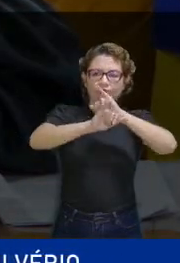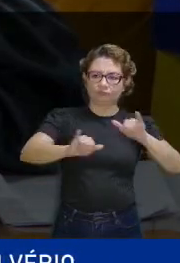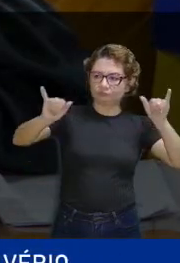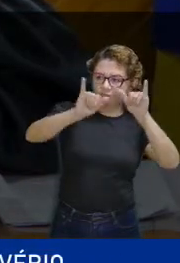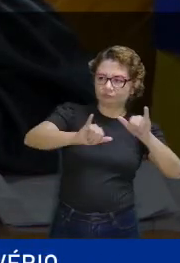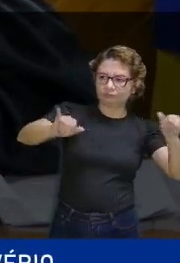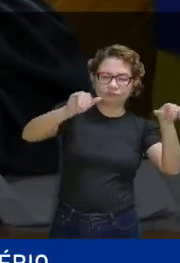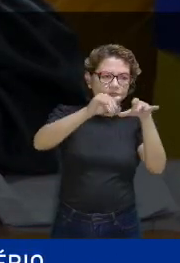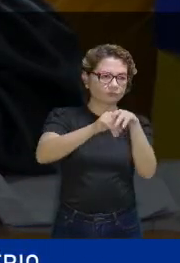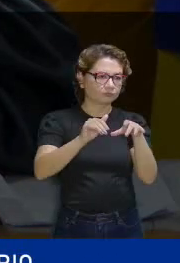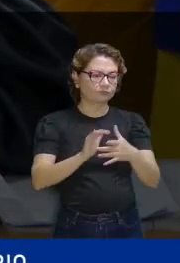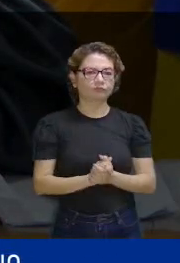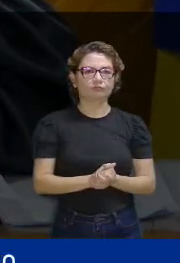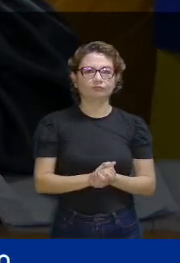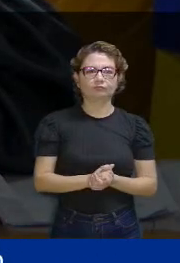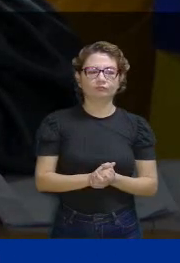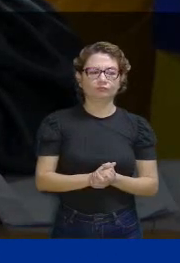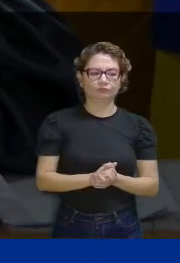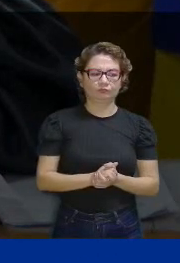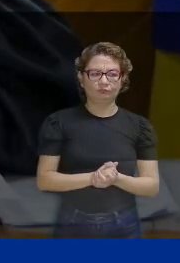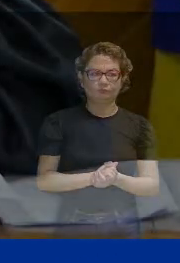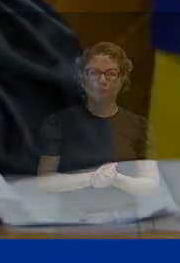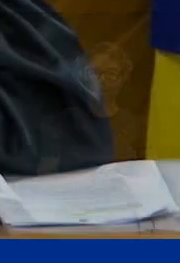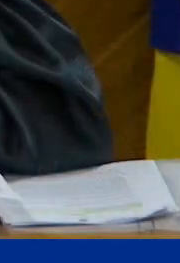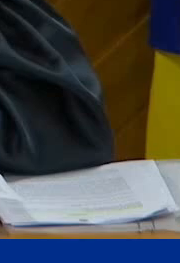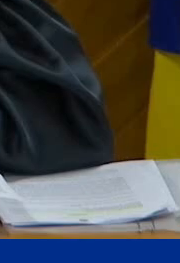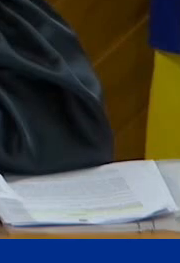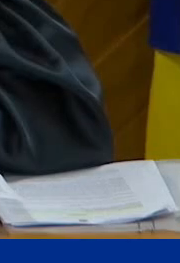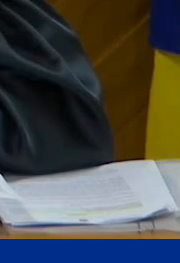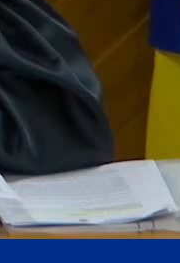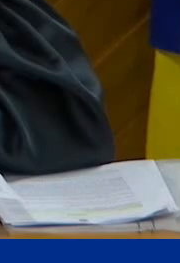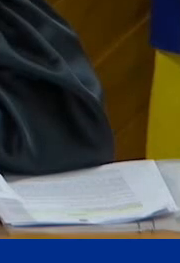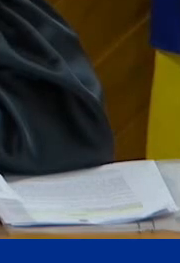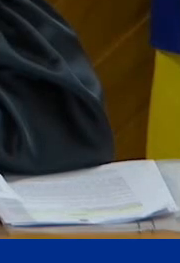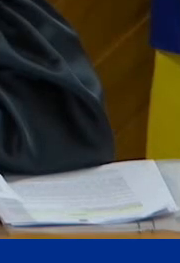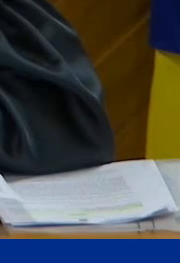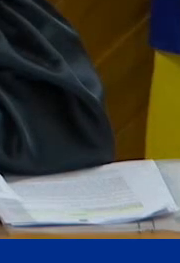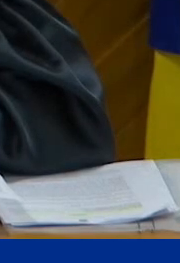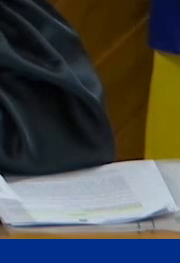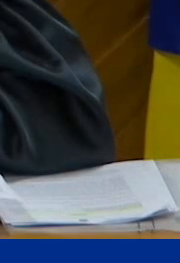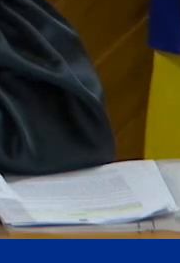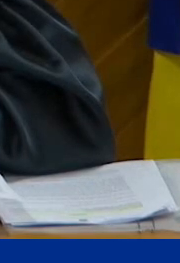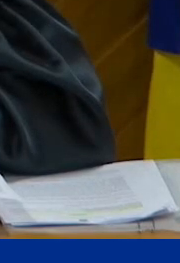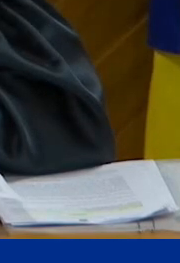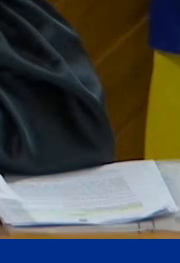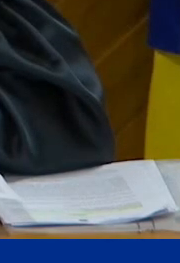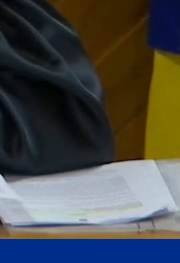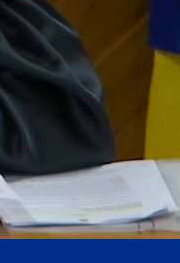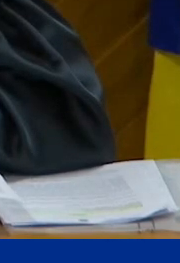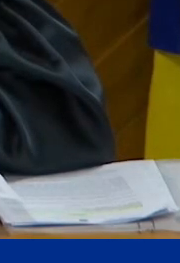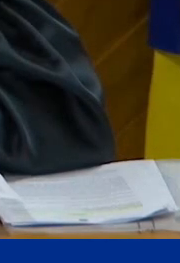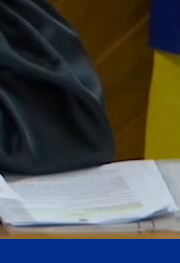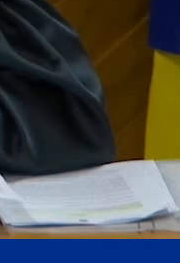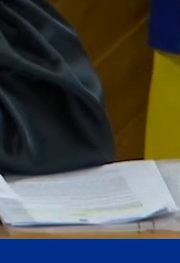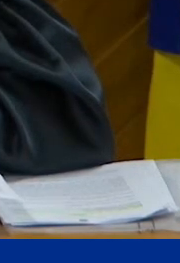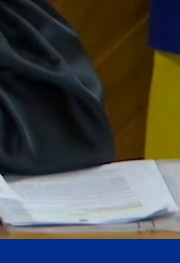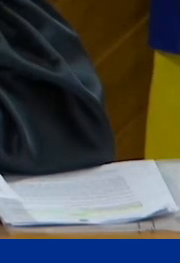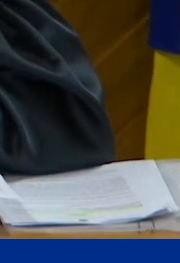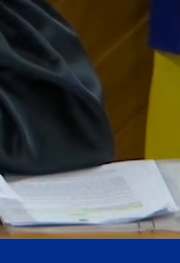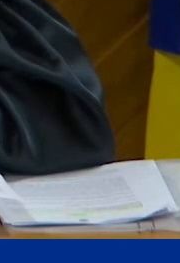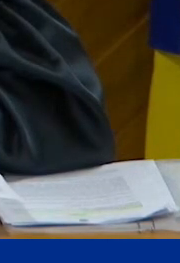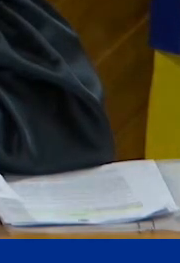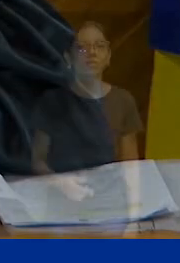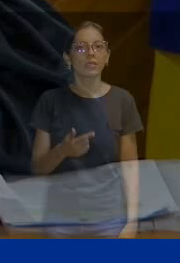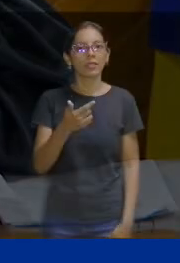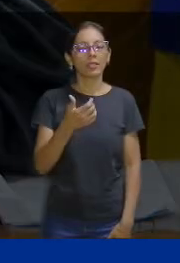militância. Ian Gabriel Seixas, final CPF 1236, data